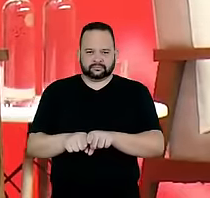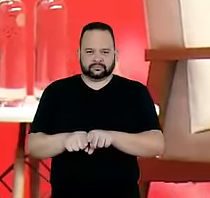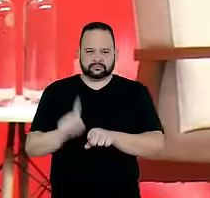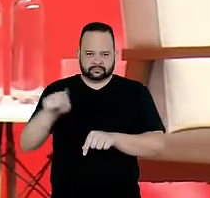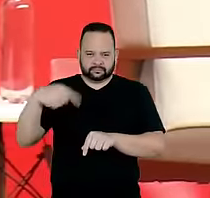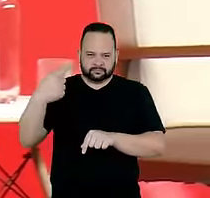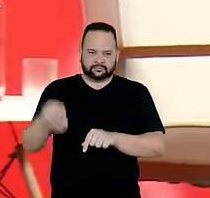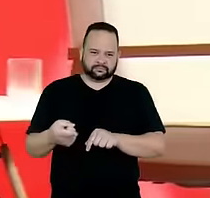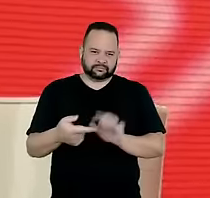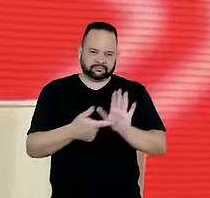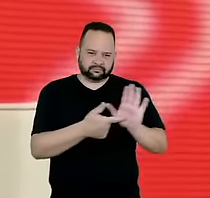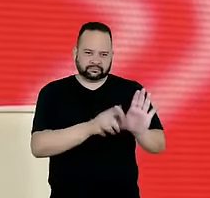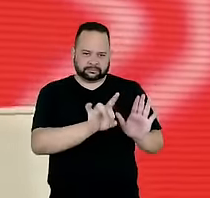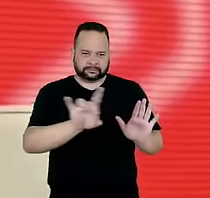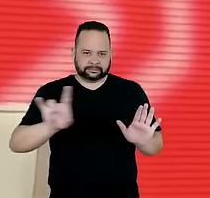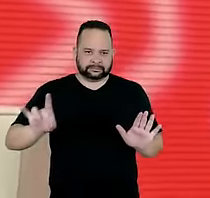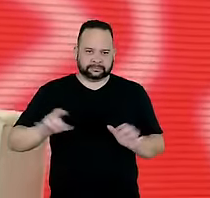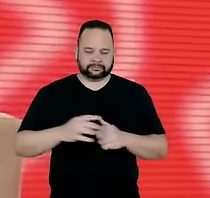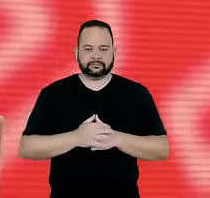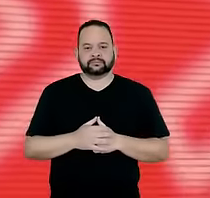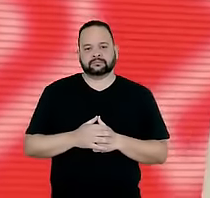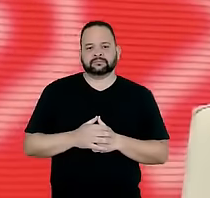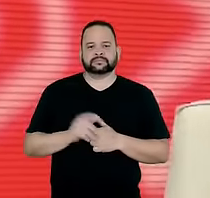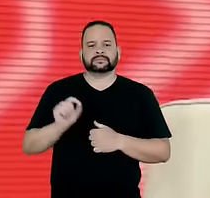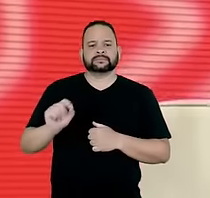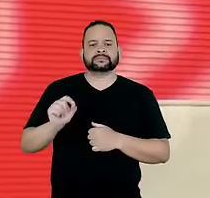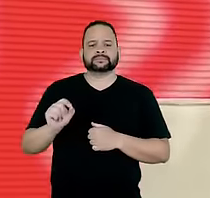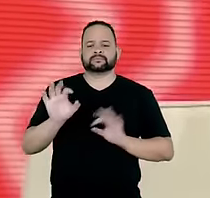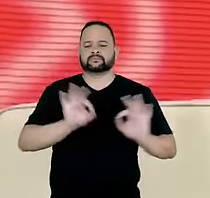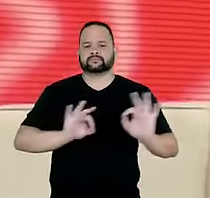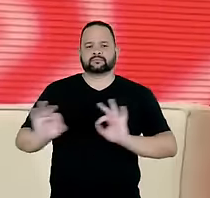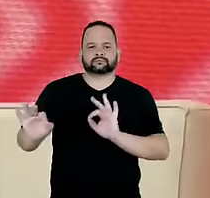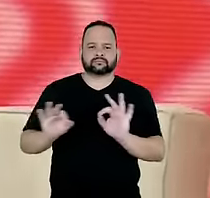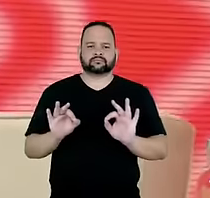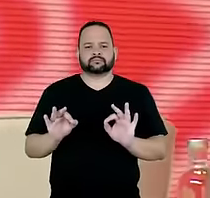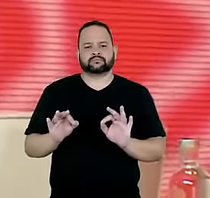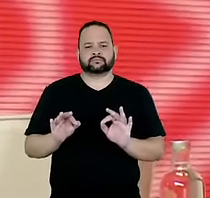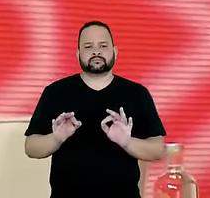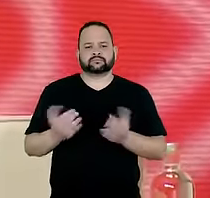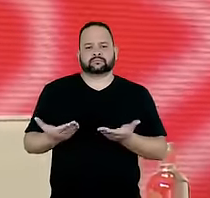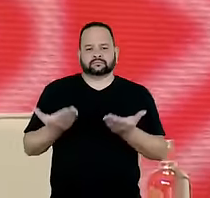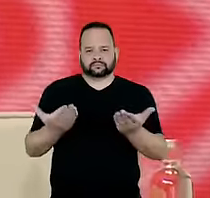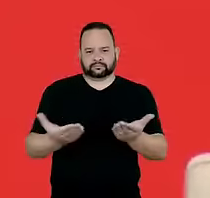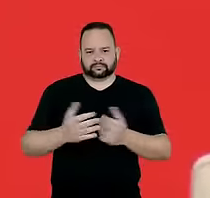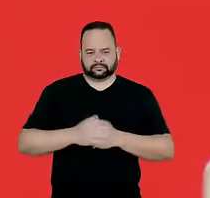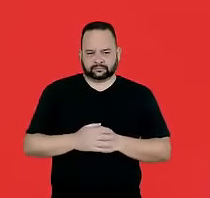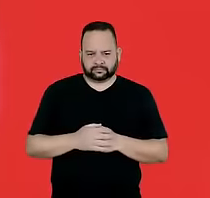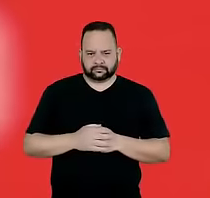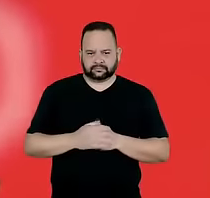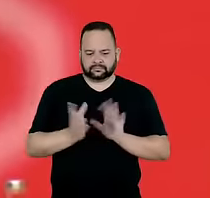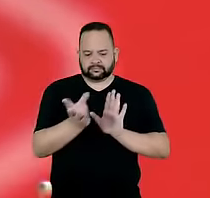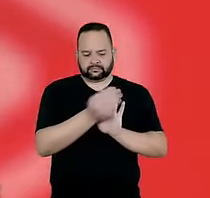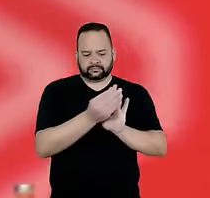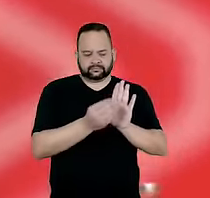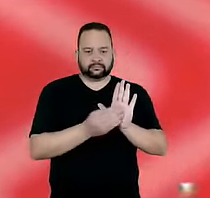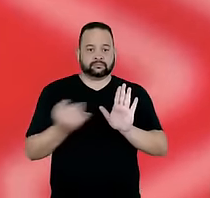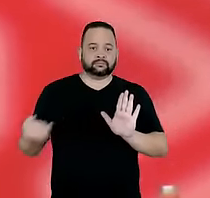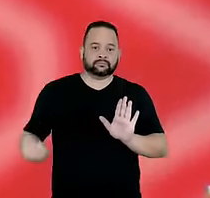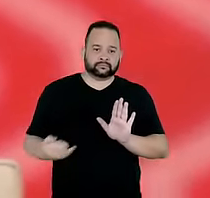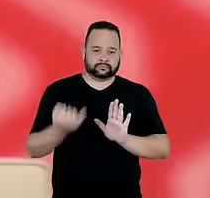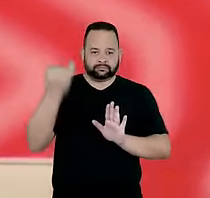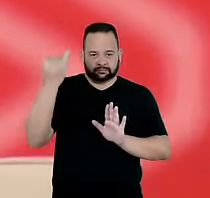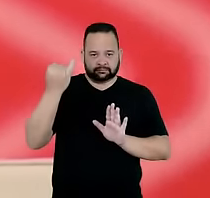aqui né O que que a gente construiu para trazer para vocês né trazer conteúdo relevante para vocês tomarem a decisão de